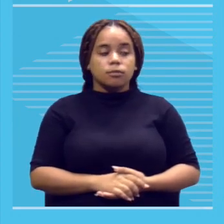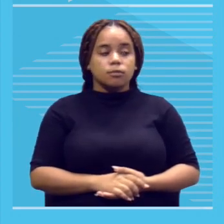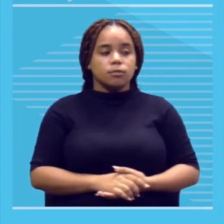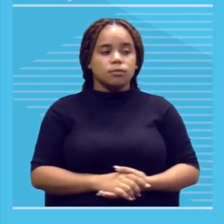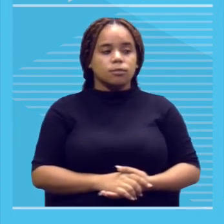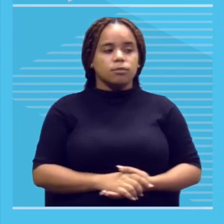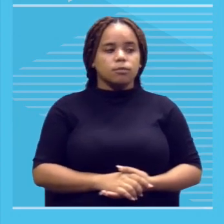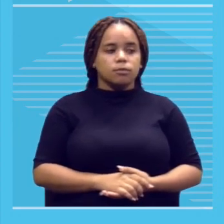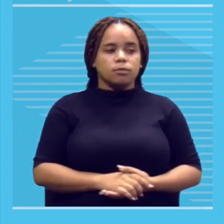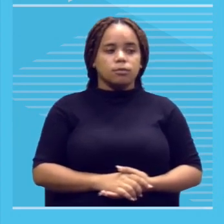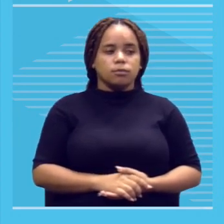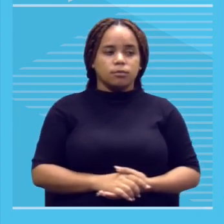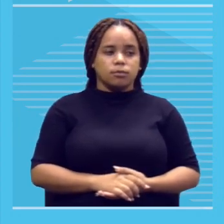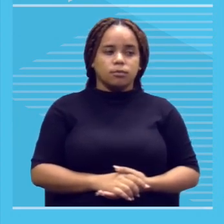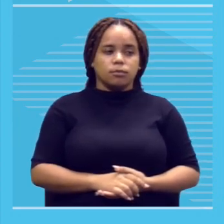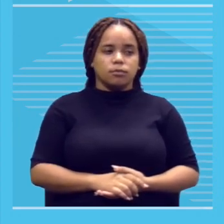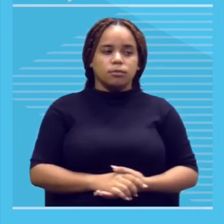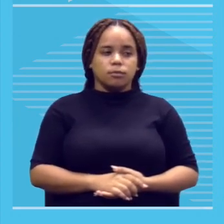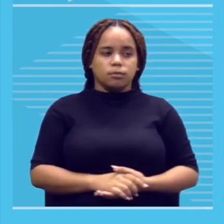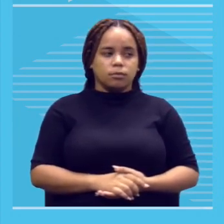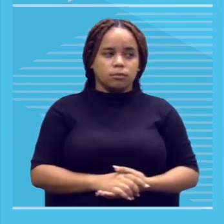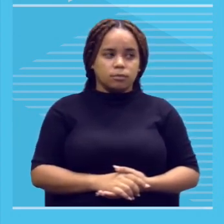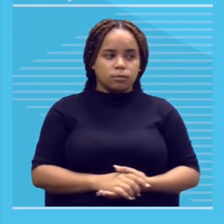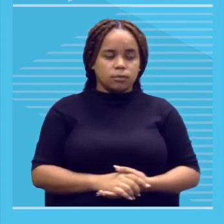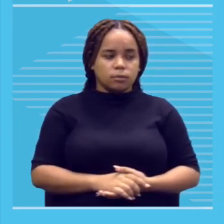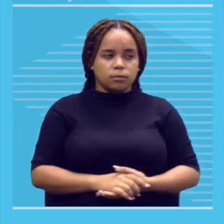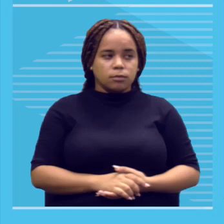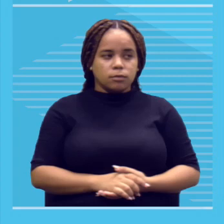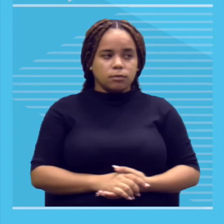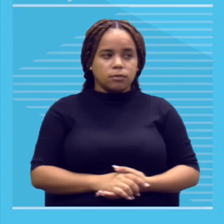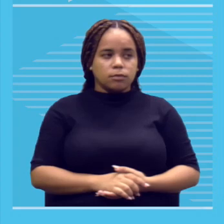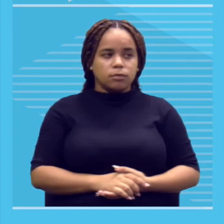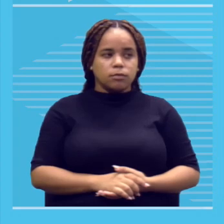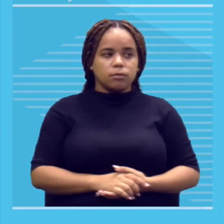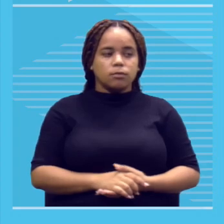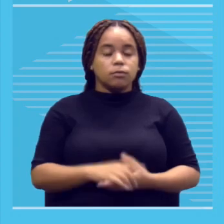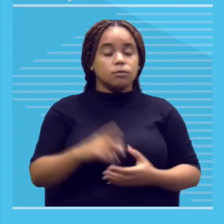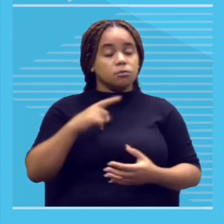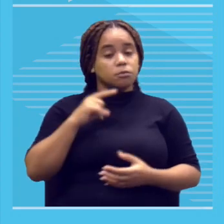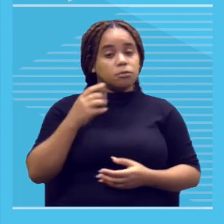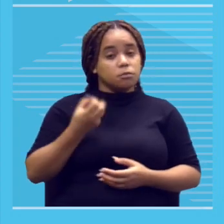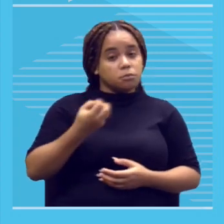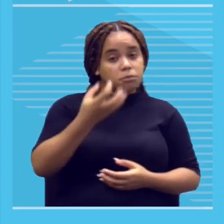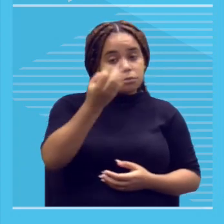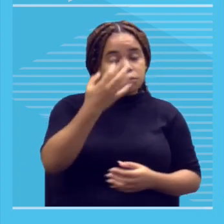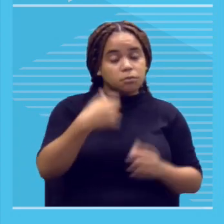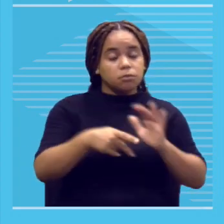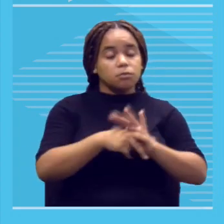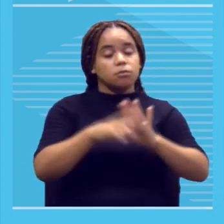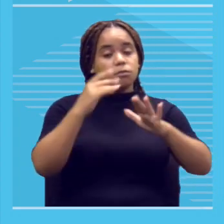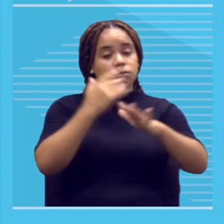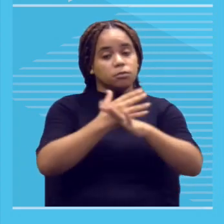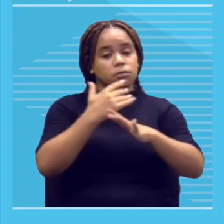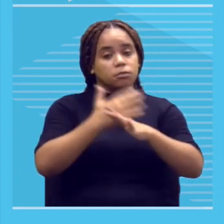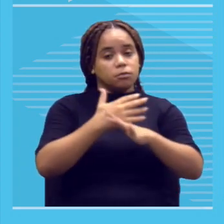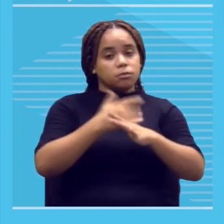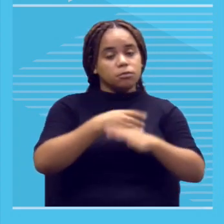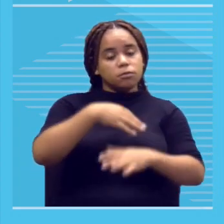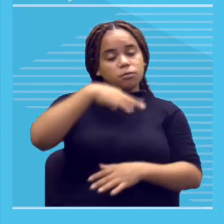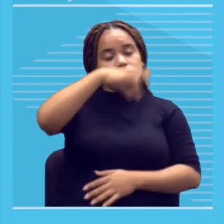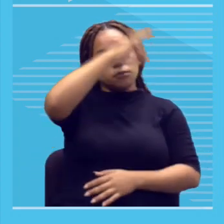uma vez na vida se tiver condições físicas viajar até a cidade